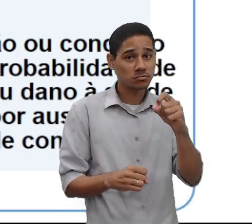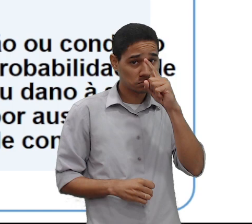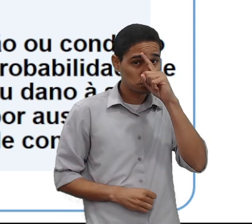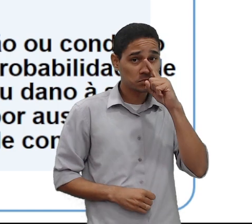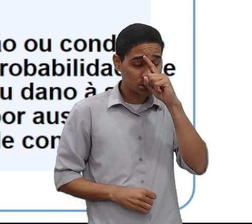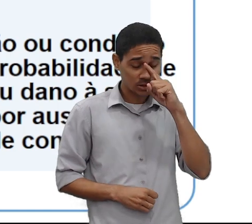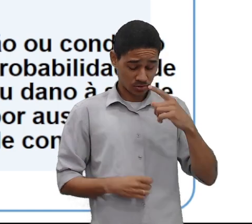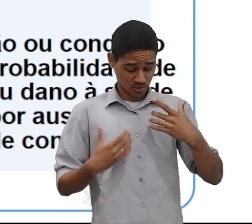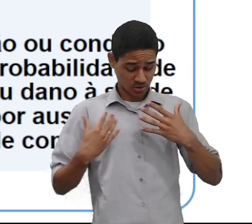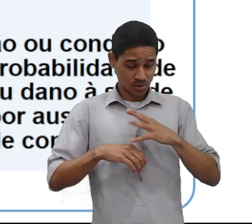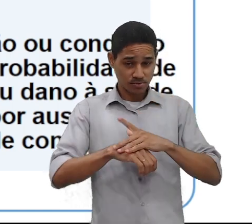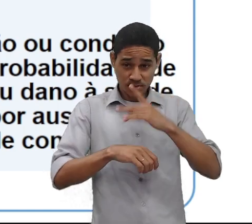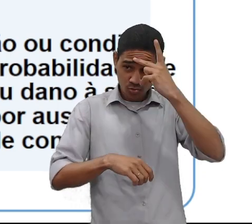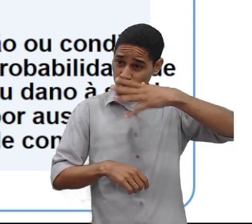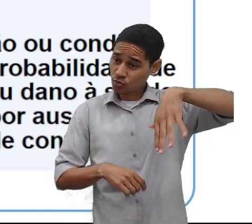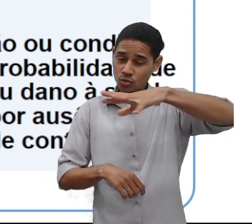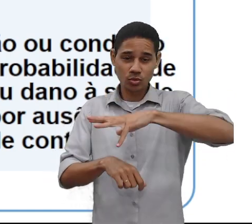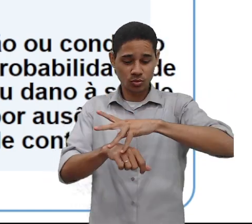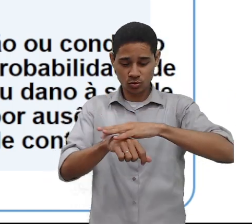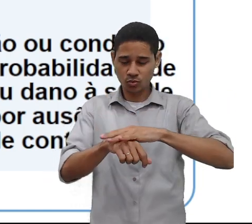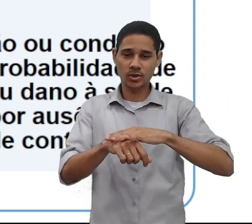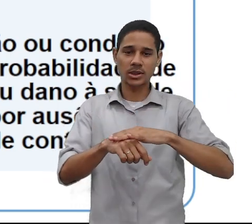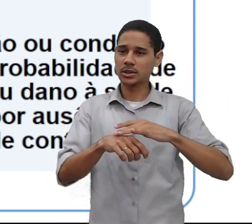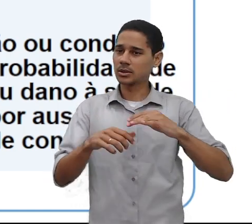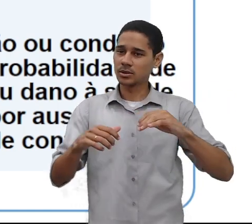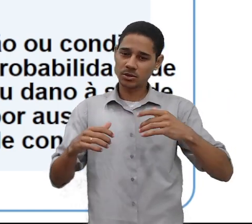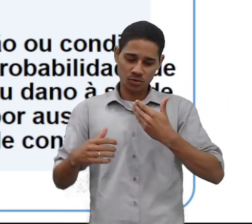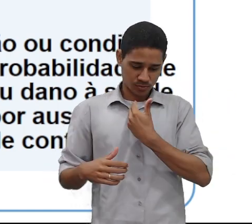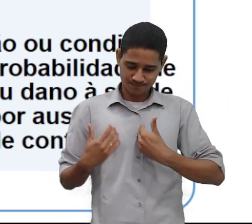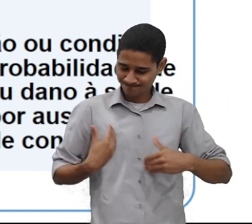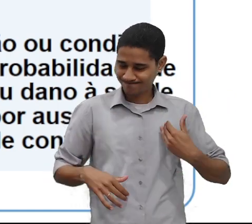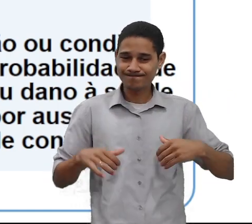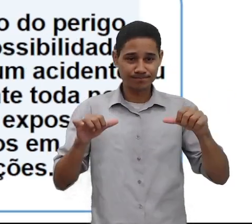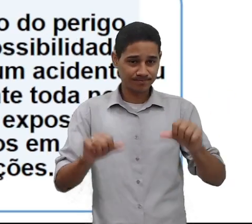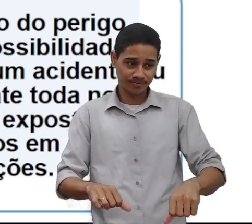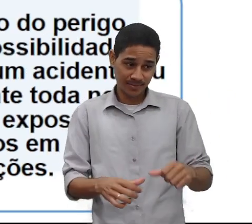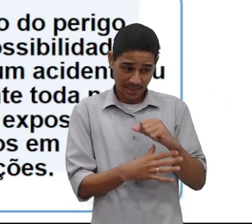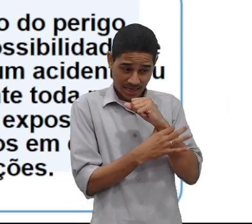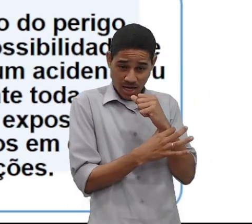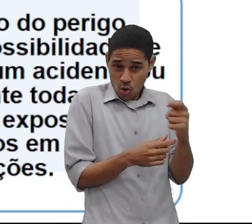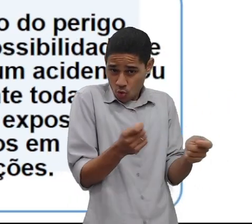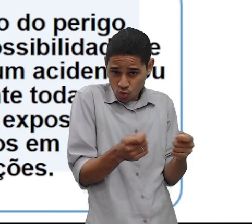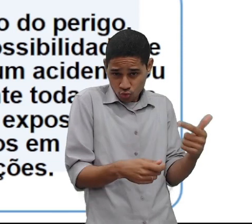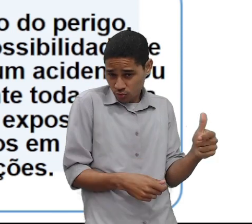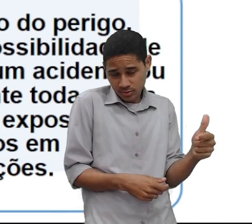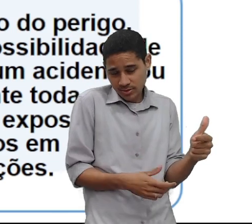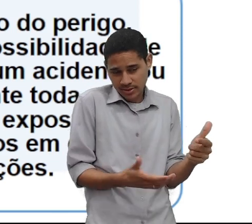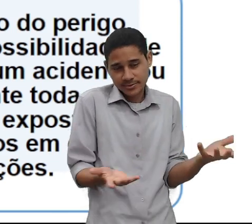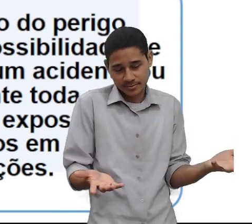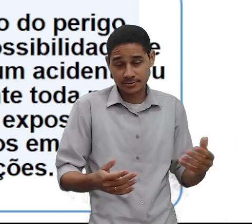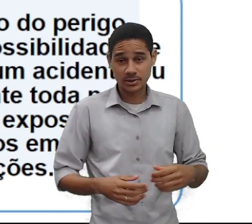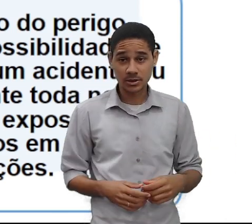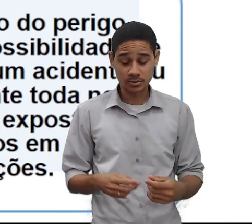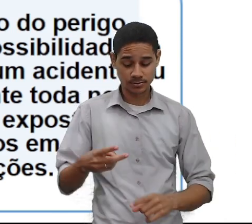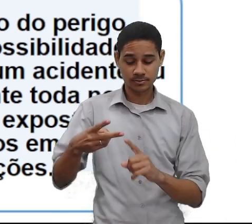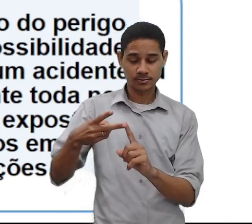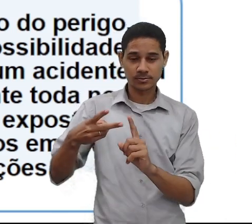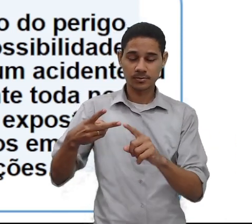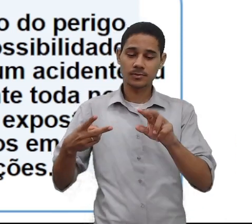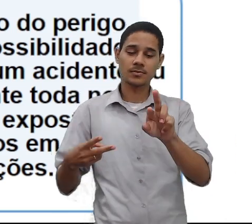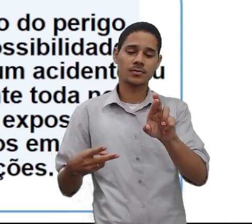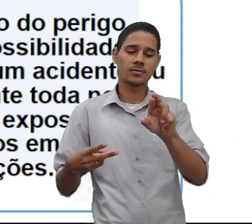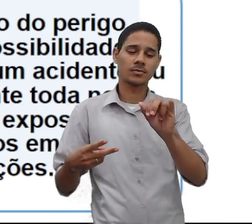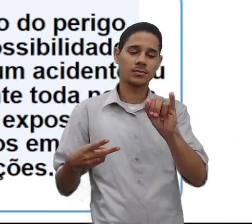à saúde das pessoas por ausência de medidas de controle. Já risco, a NR1 define como